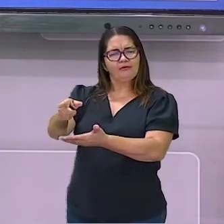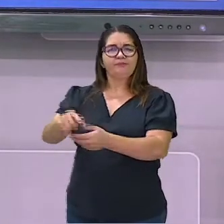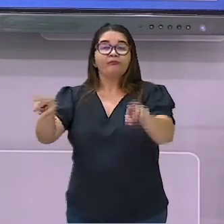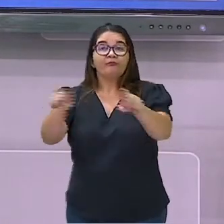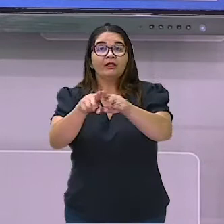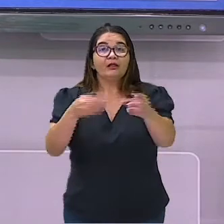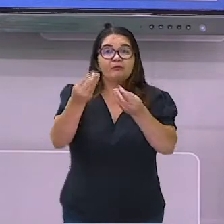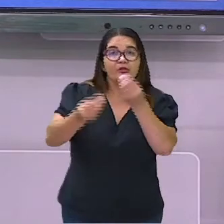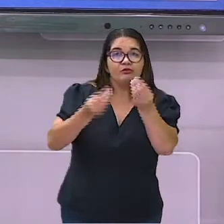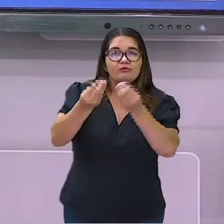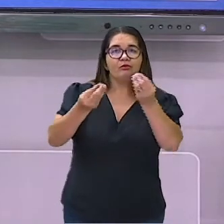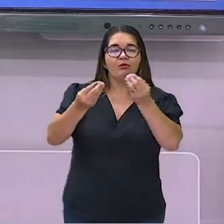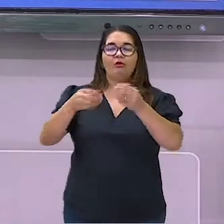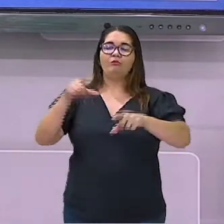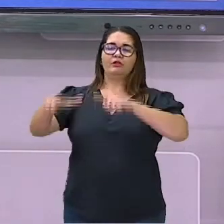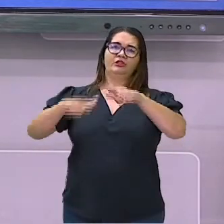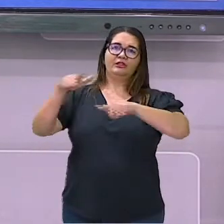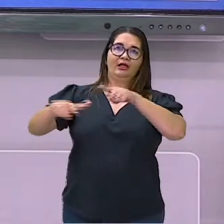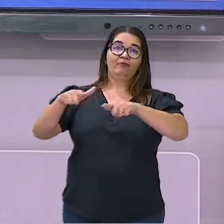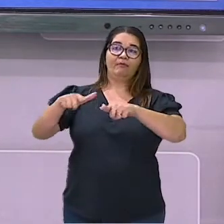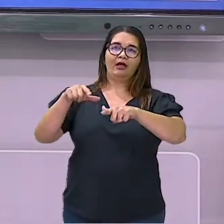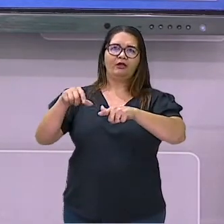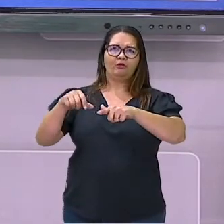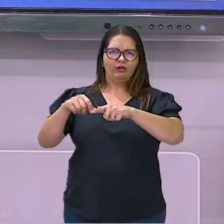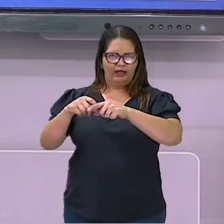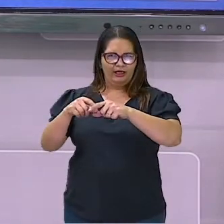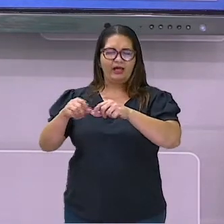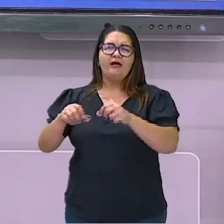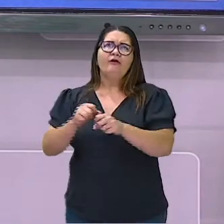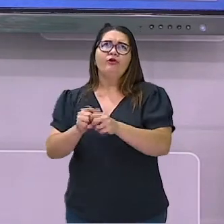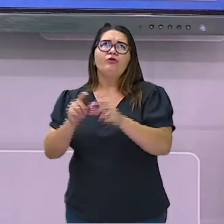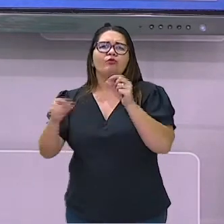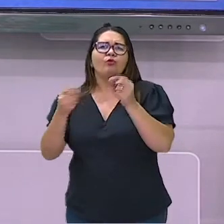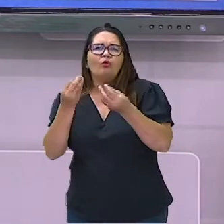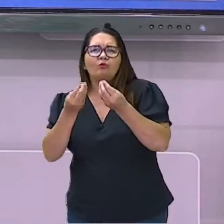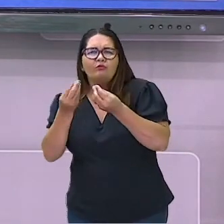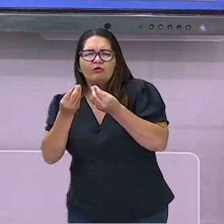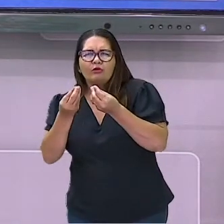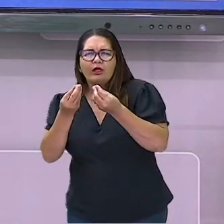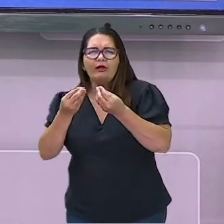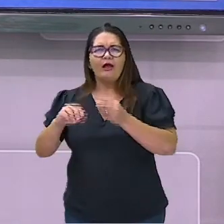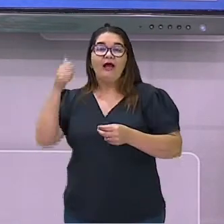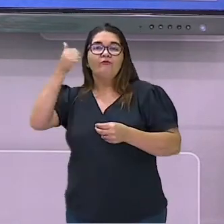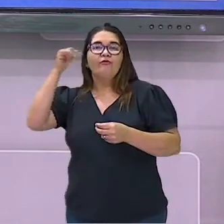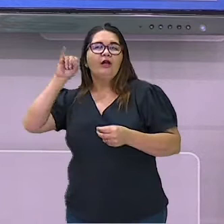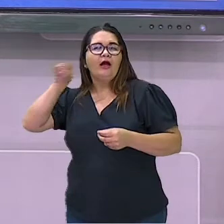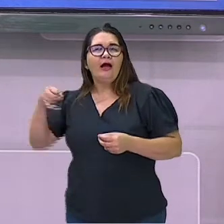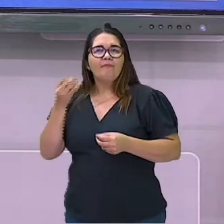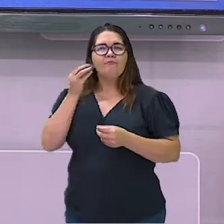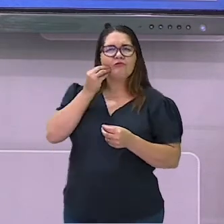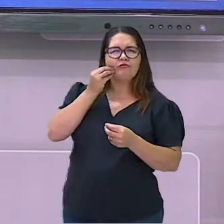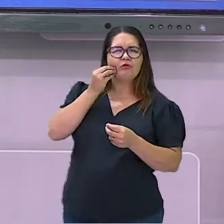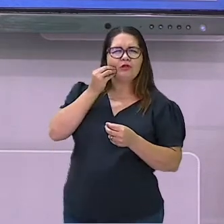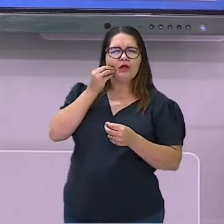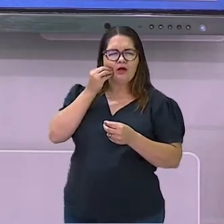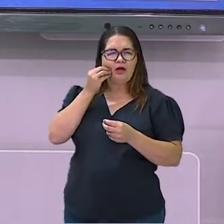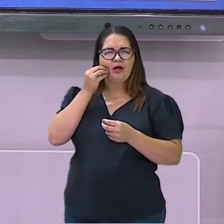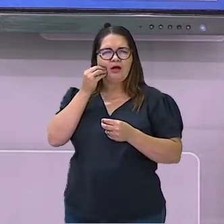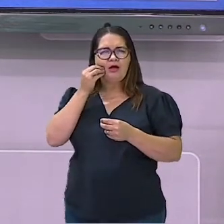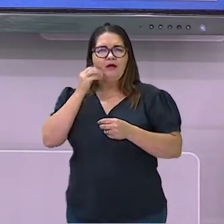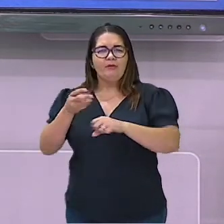obra indígena, a extração de prata. E ainda uma dessas